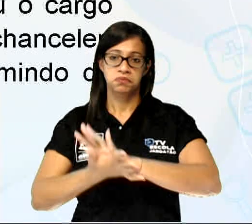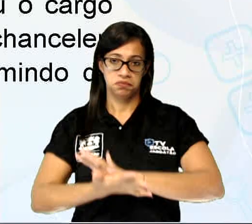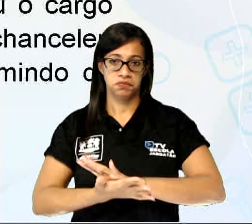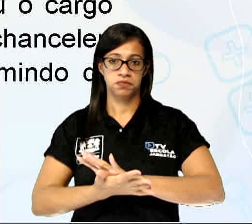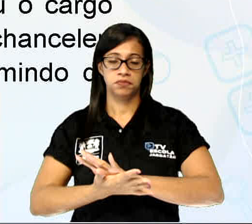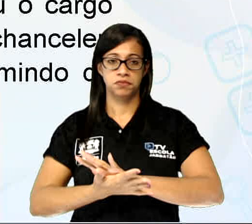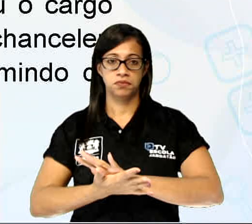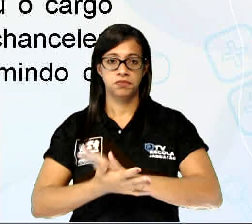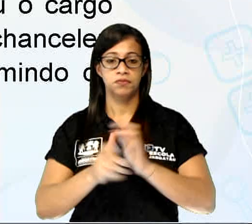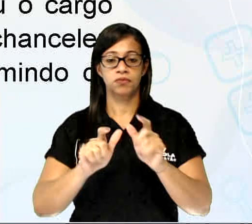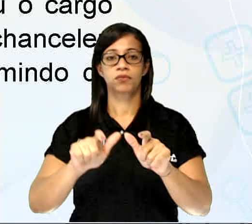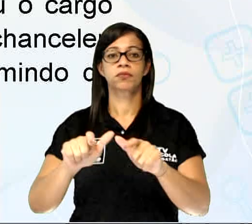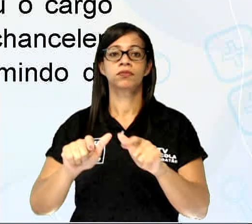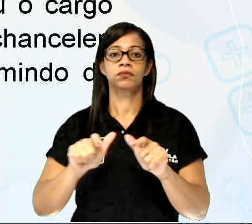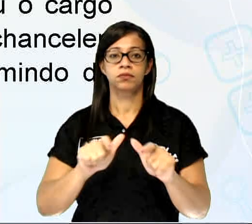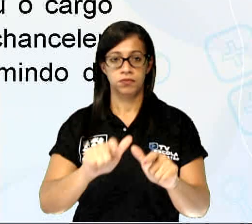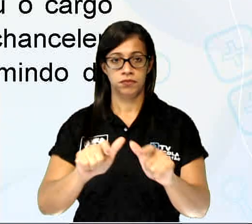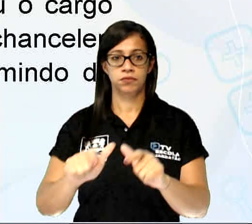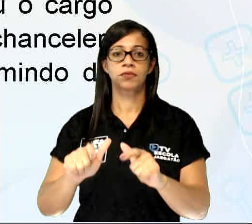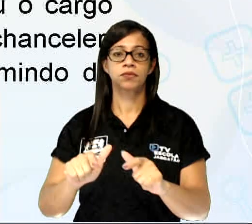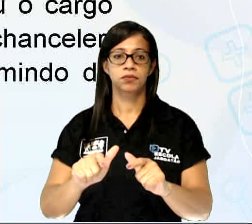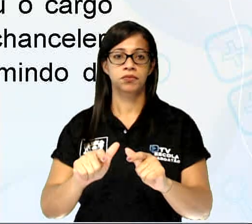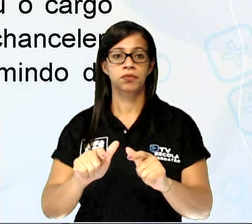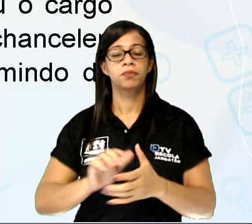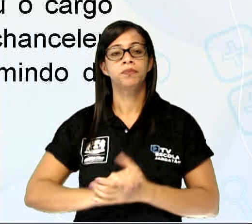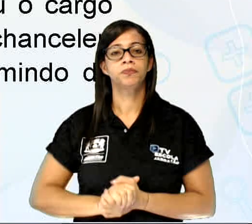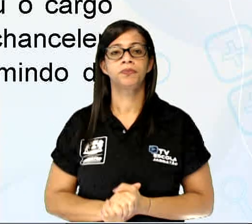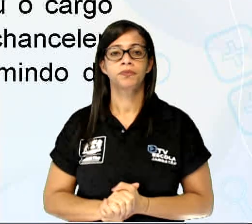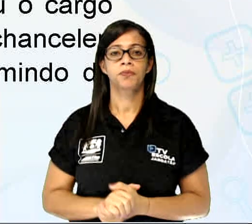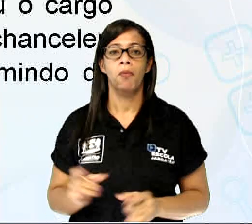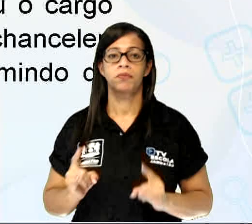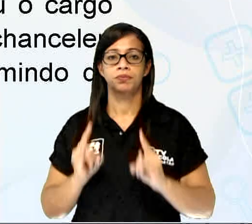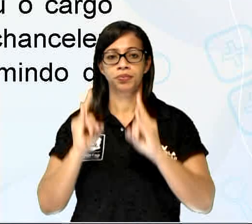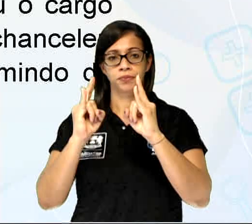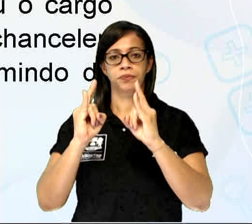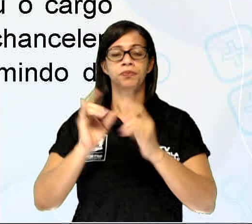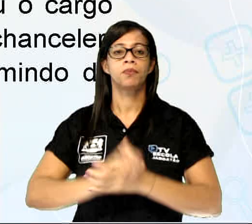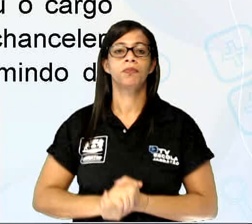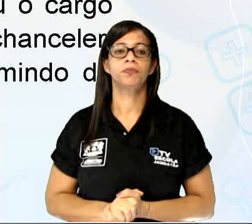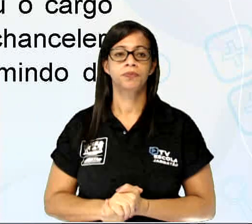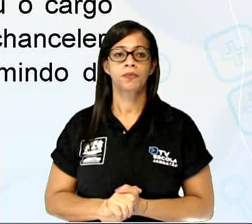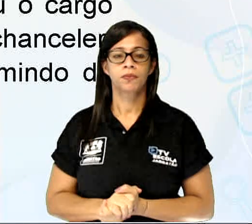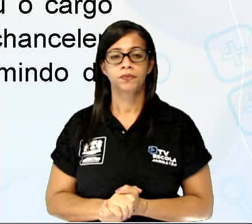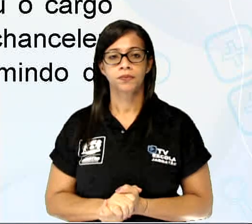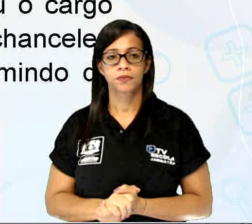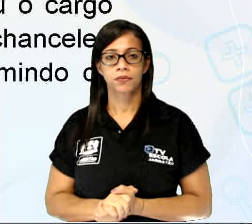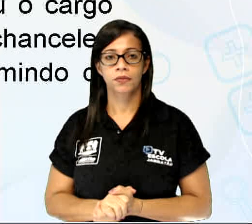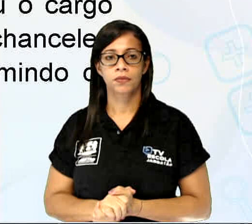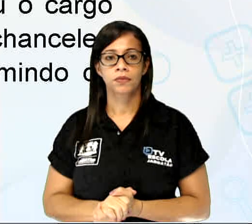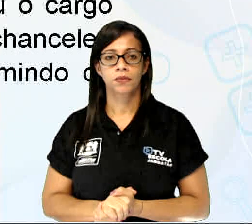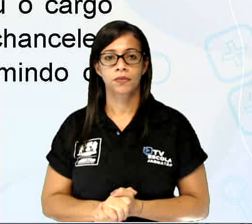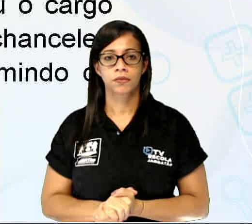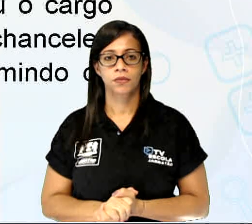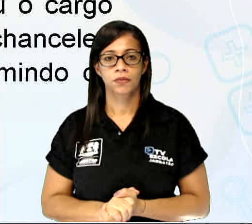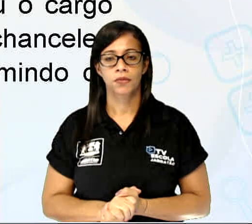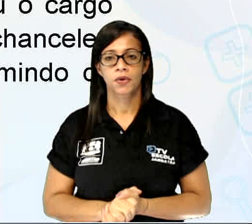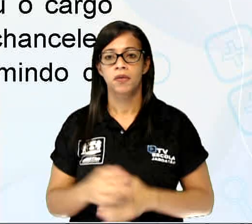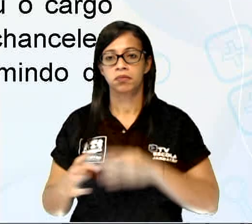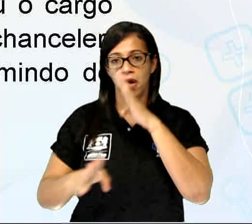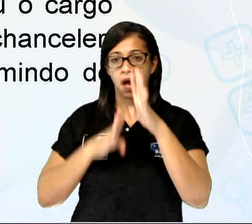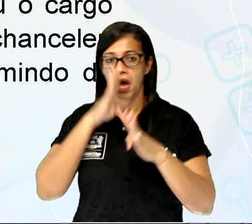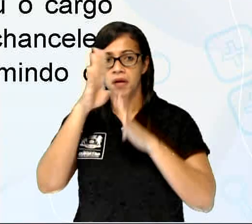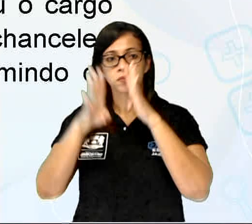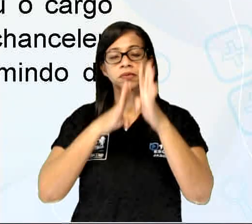nazistas, então, culpam os comunistas. E aí, os comunistas e os demais opositores do nazismo acabam sendo